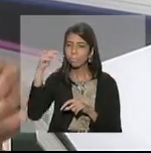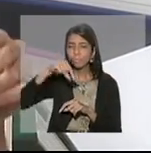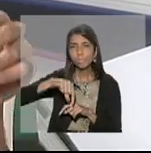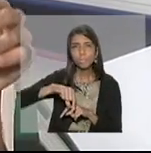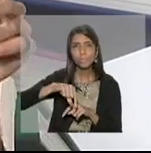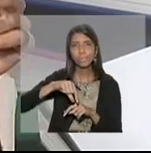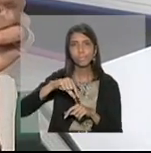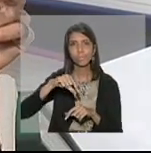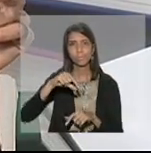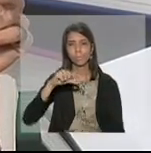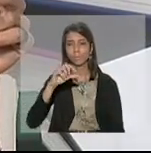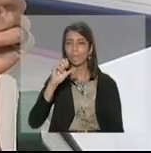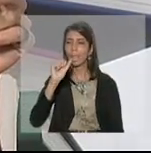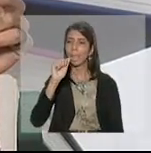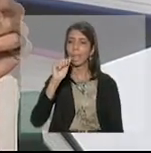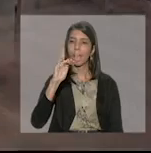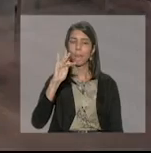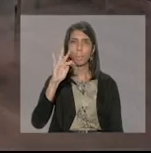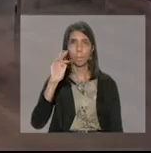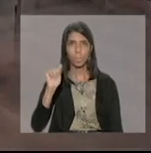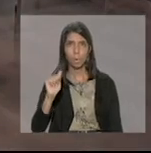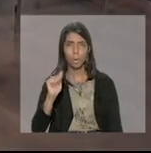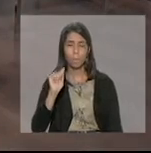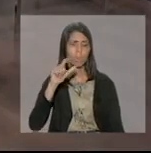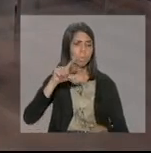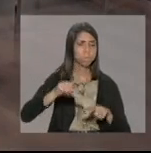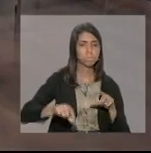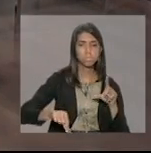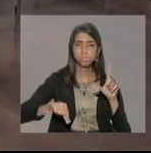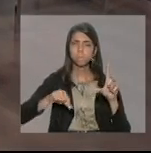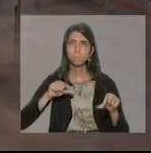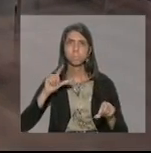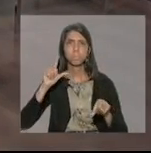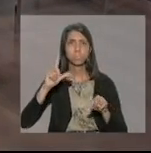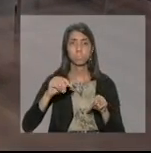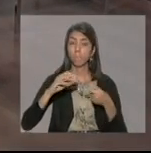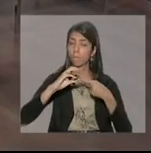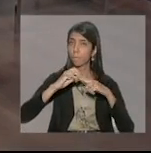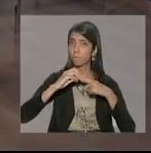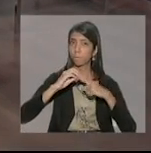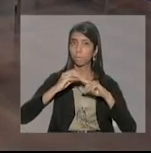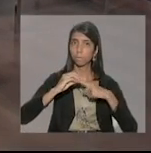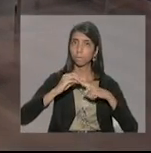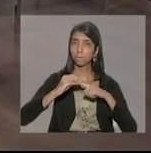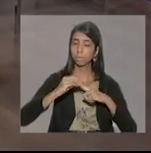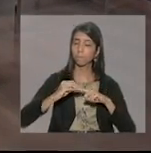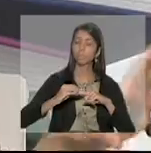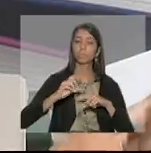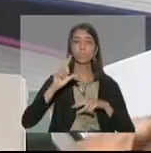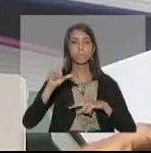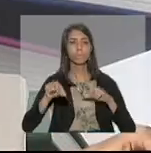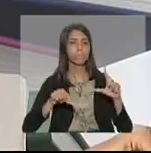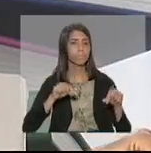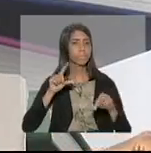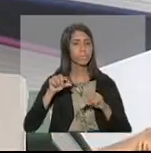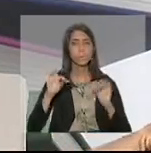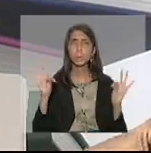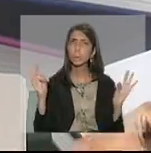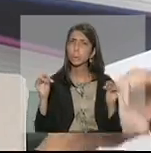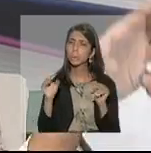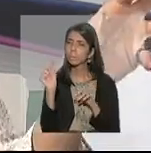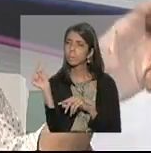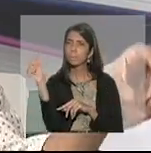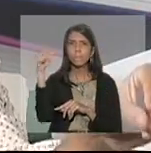sementes de abóbora, ia catando feijão, ia catando todas